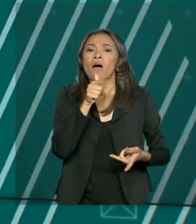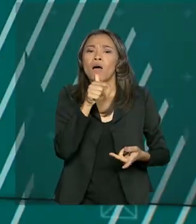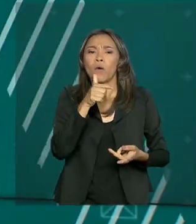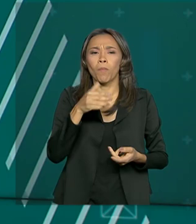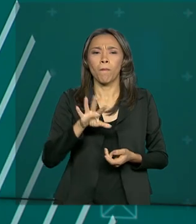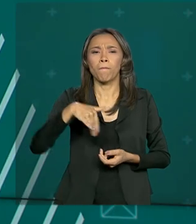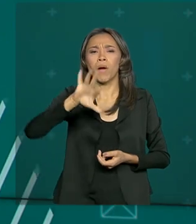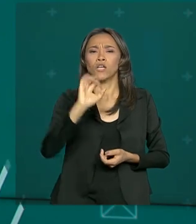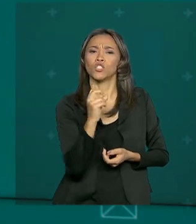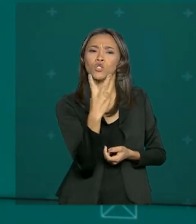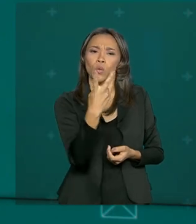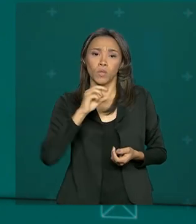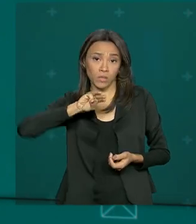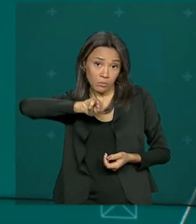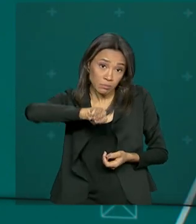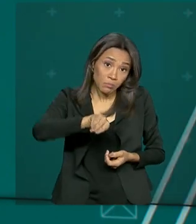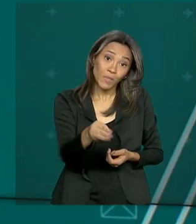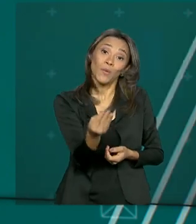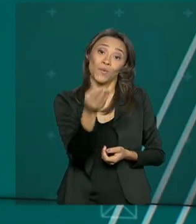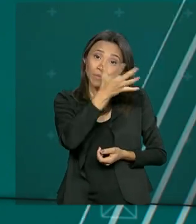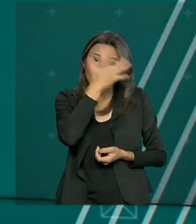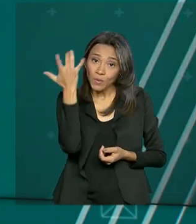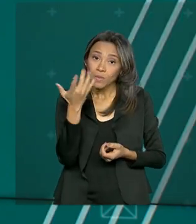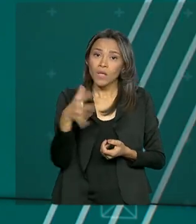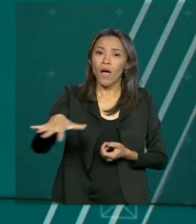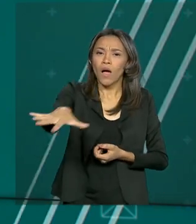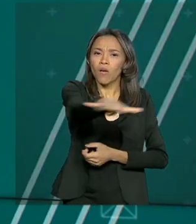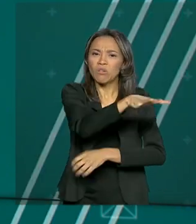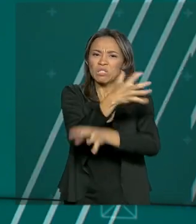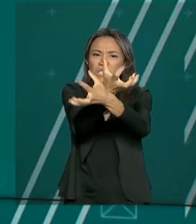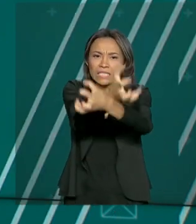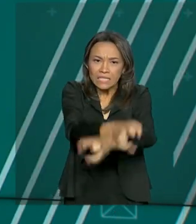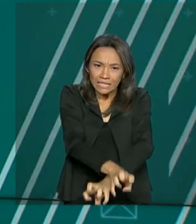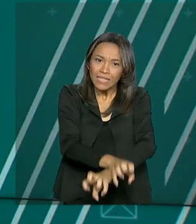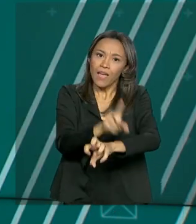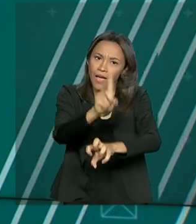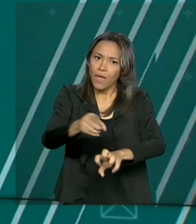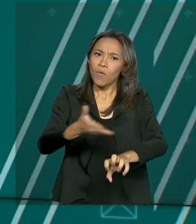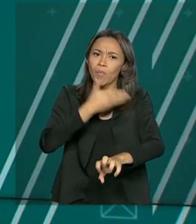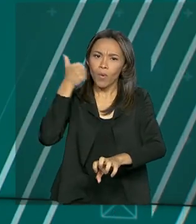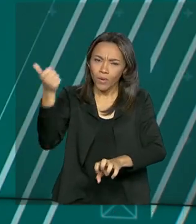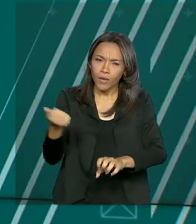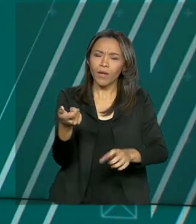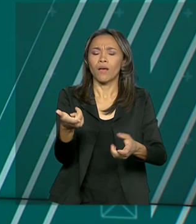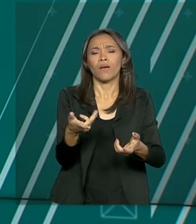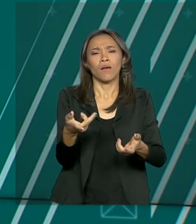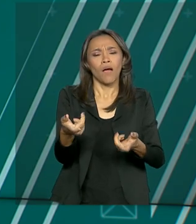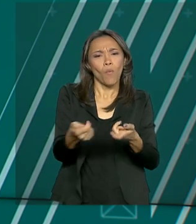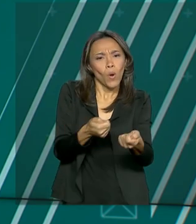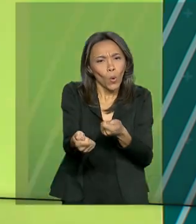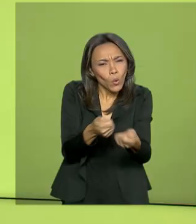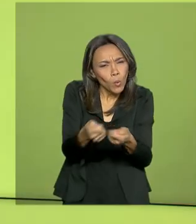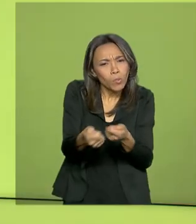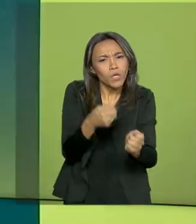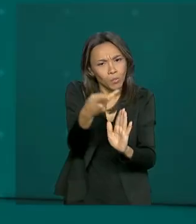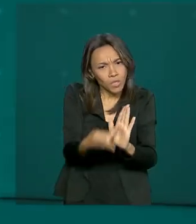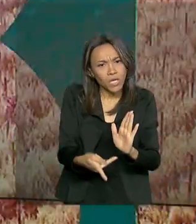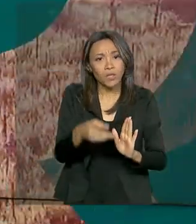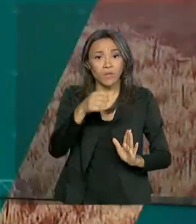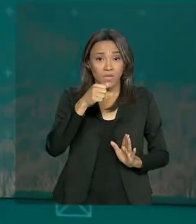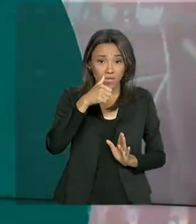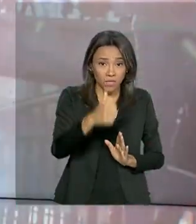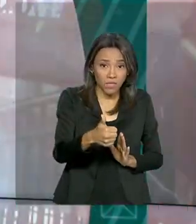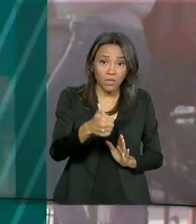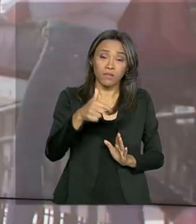de pessoas no semiárido brasileiro. Melhorias no projeto garantiram uma economia de 175 milhões